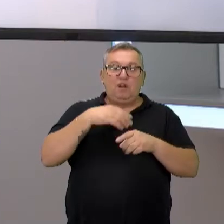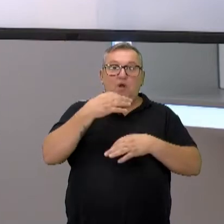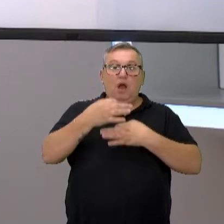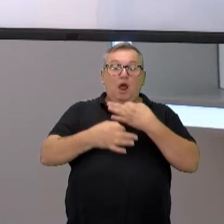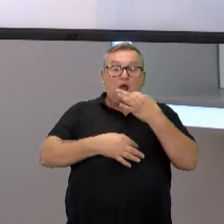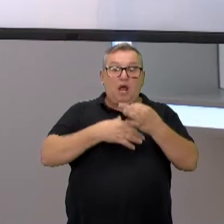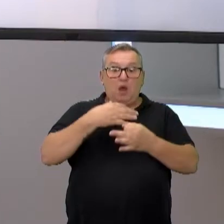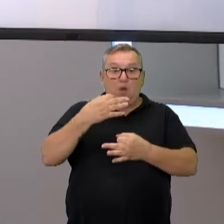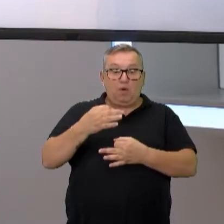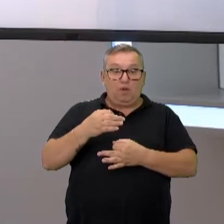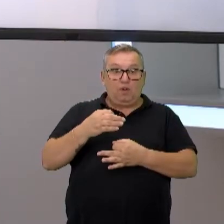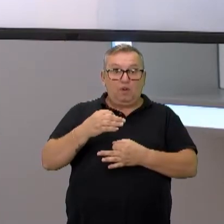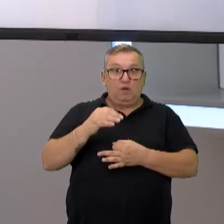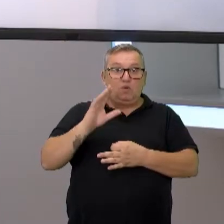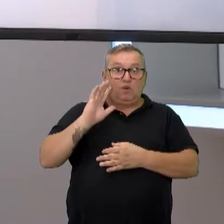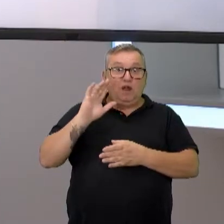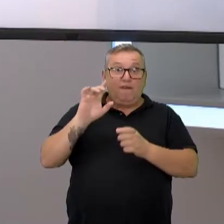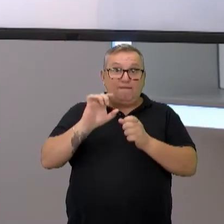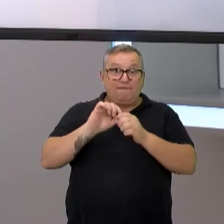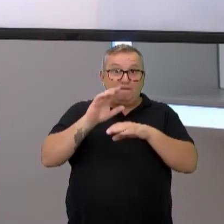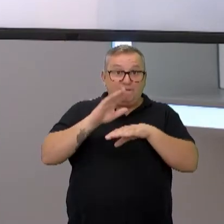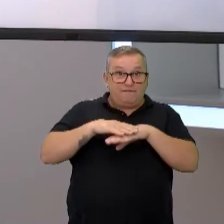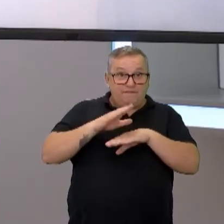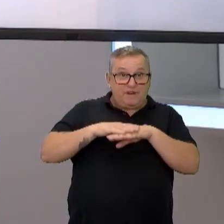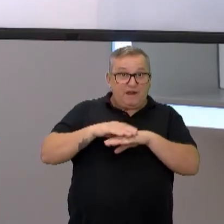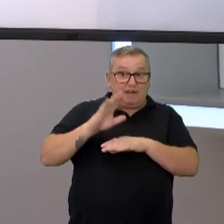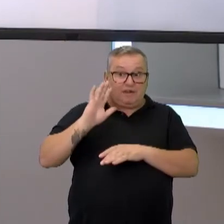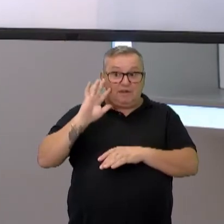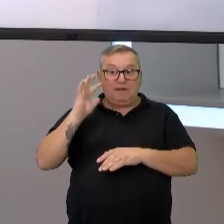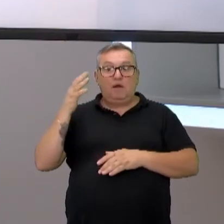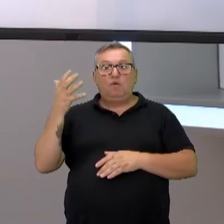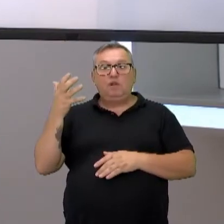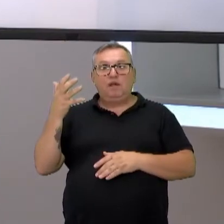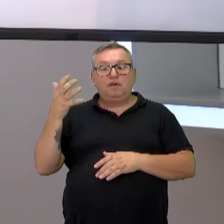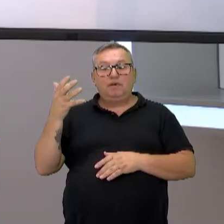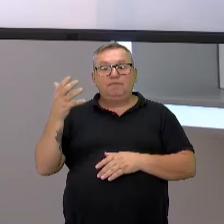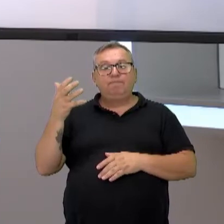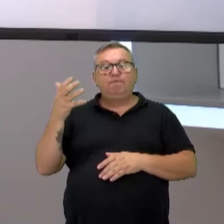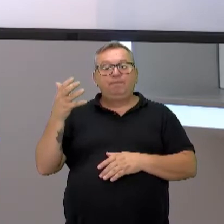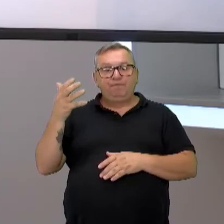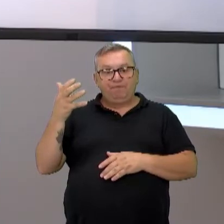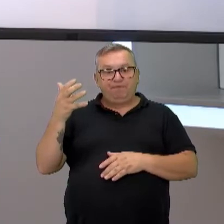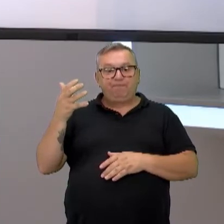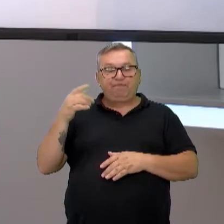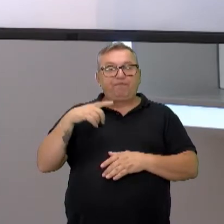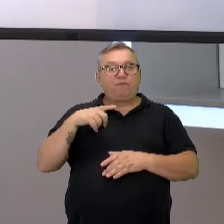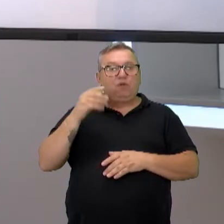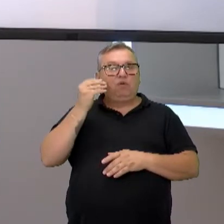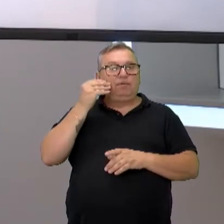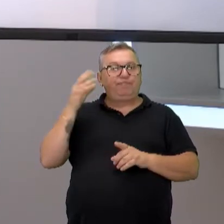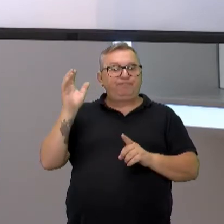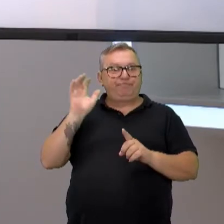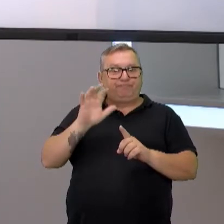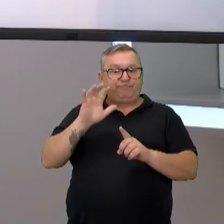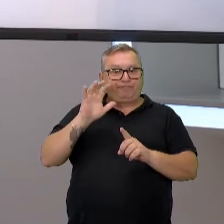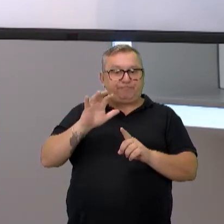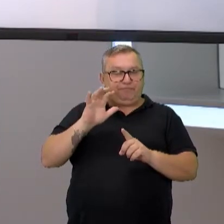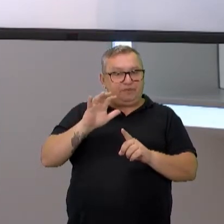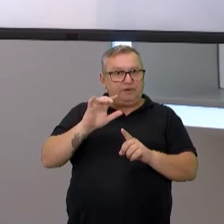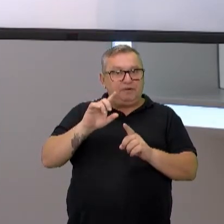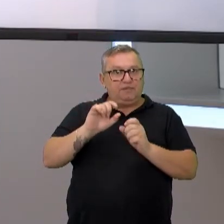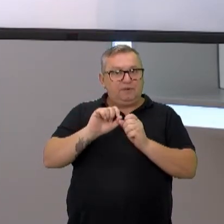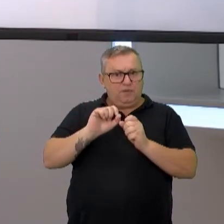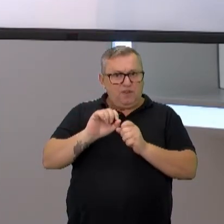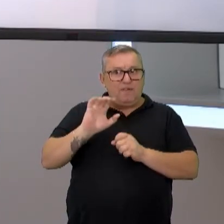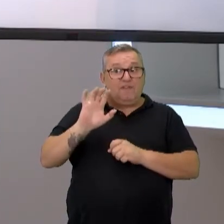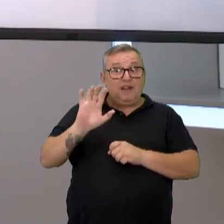argumento de causa e consequência. Eu já estou te convencendo. Se você fizer